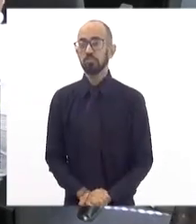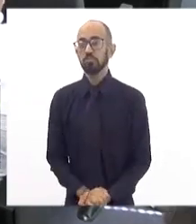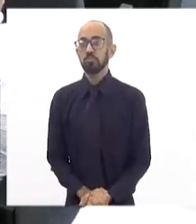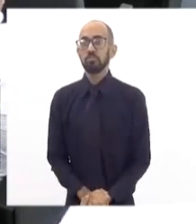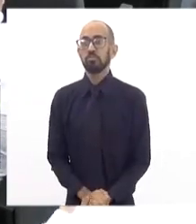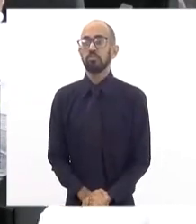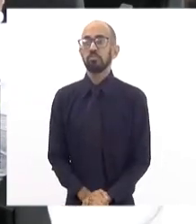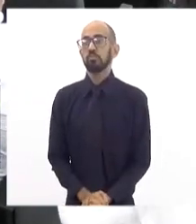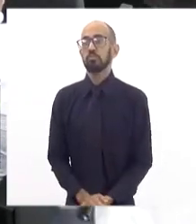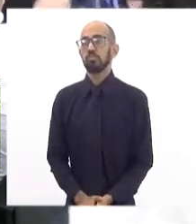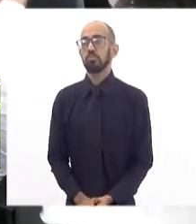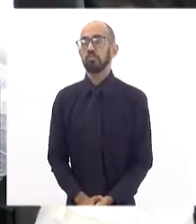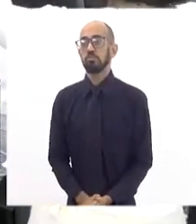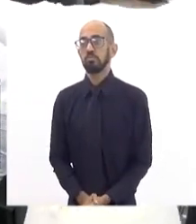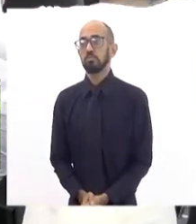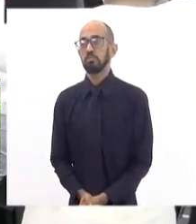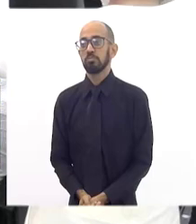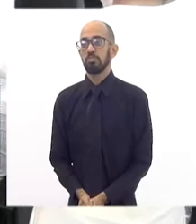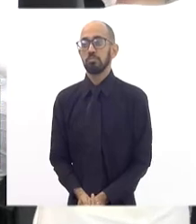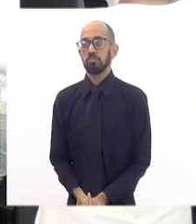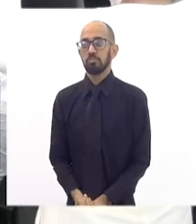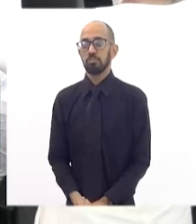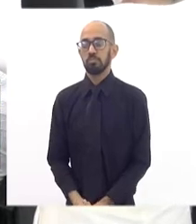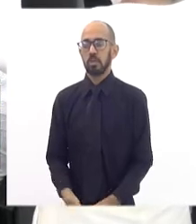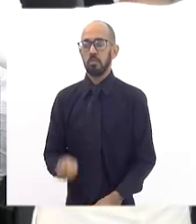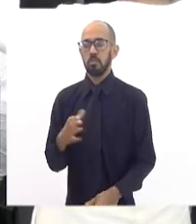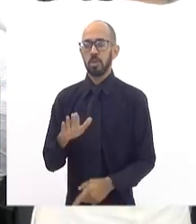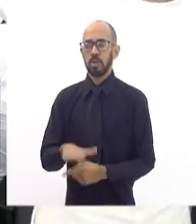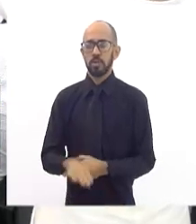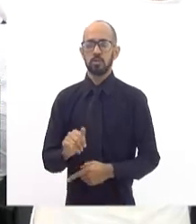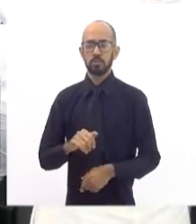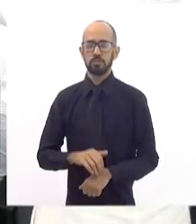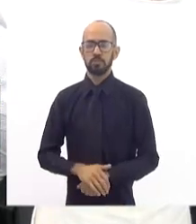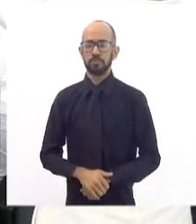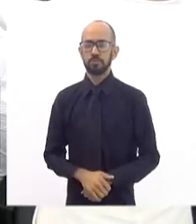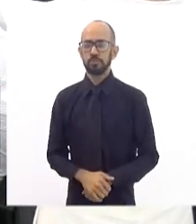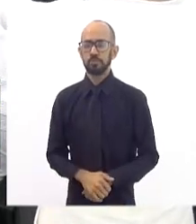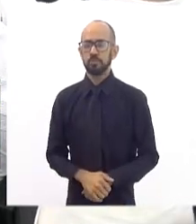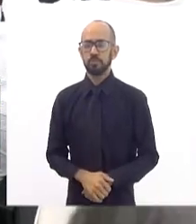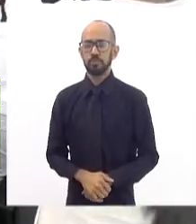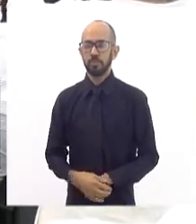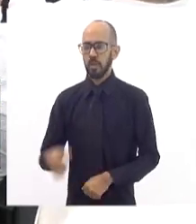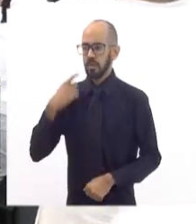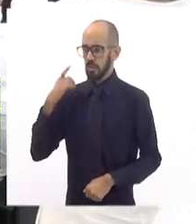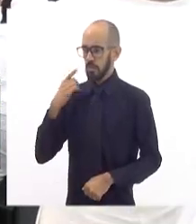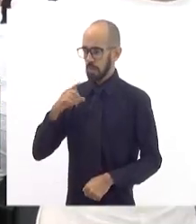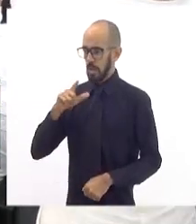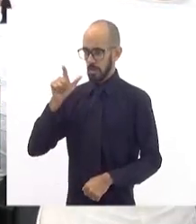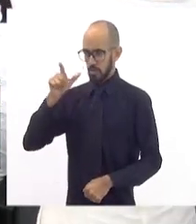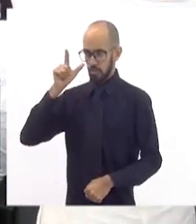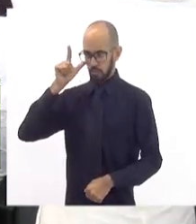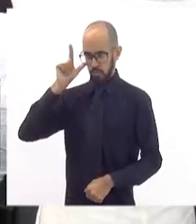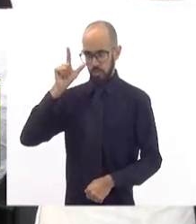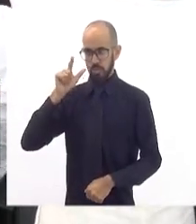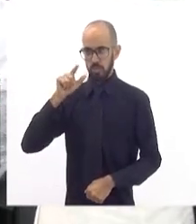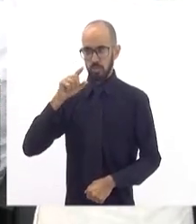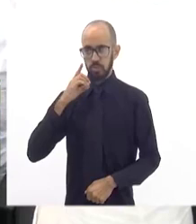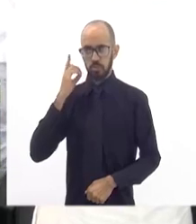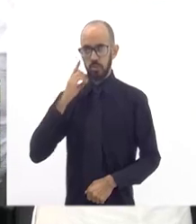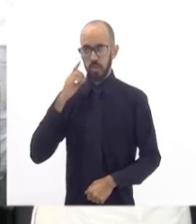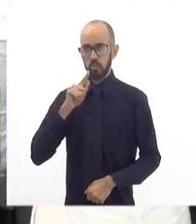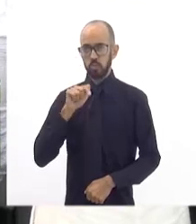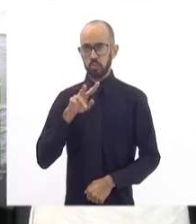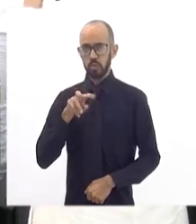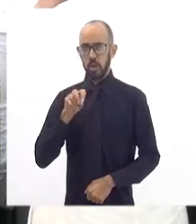o tempo Oi boa tarde Deputado da Lucinha Deputado Gustavo